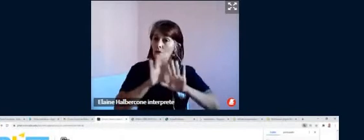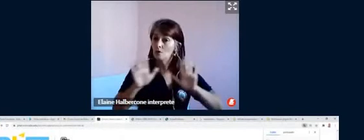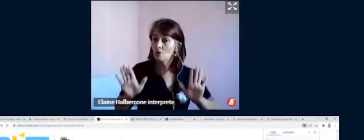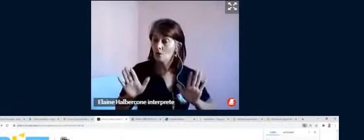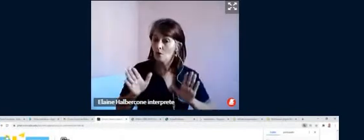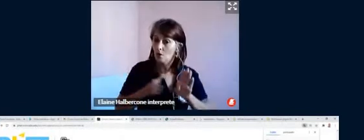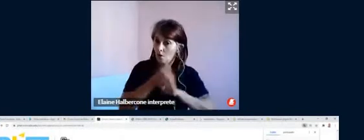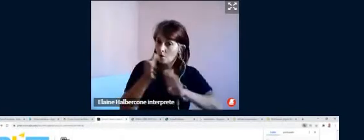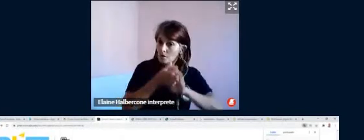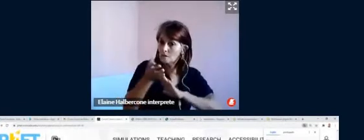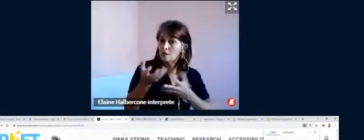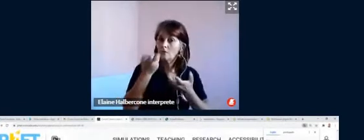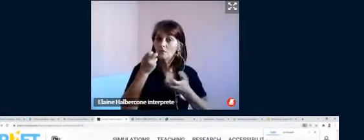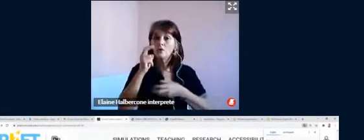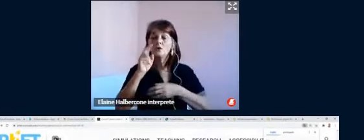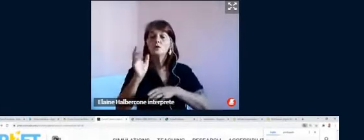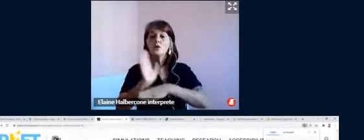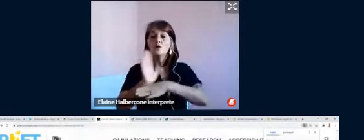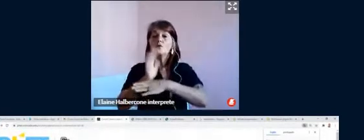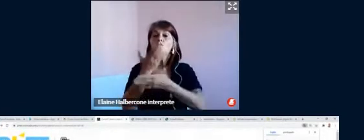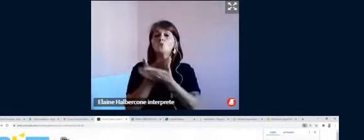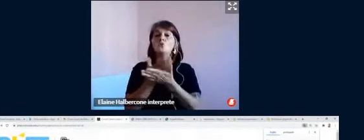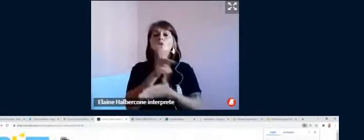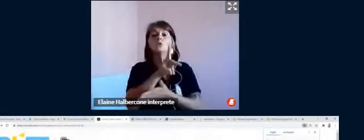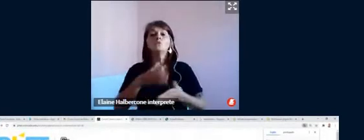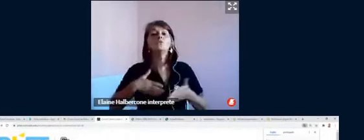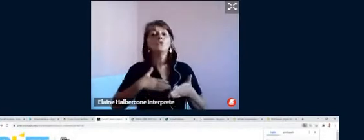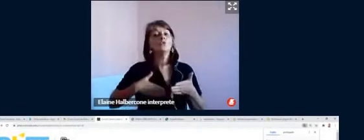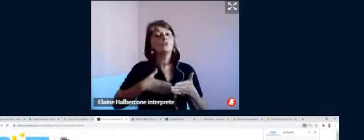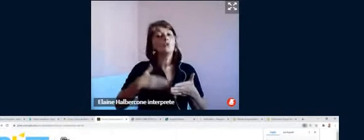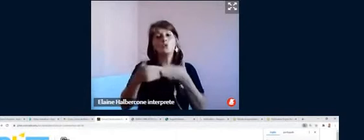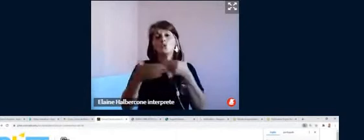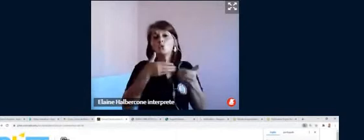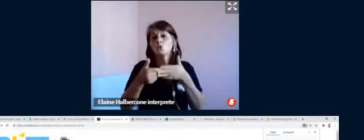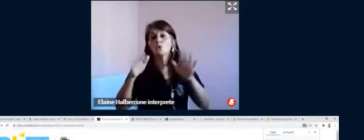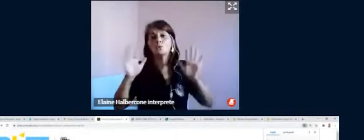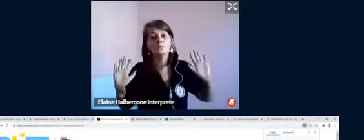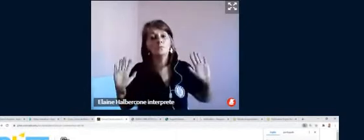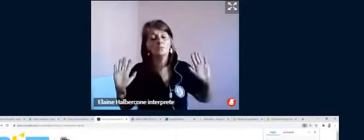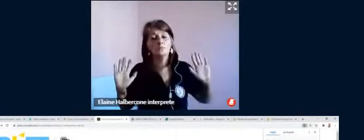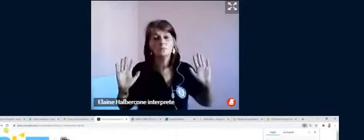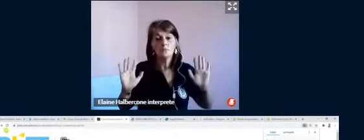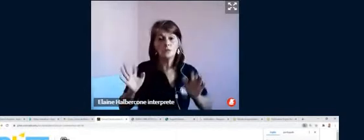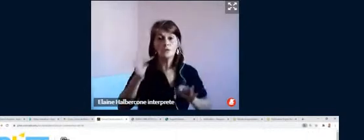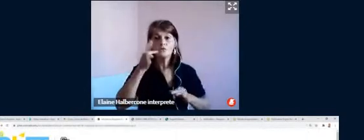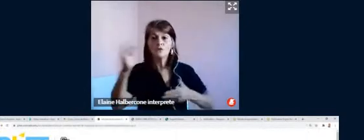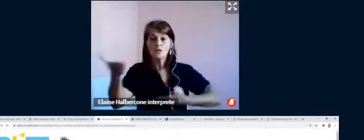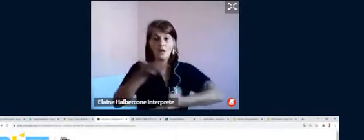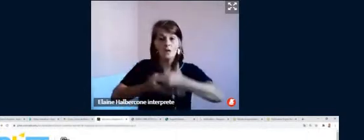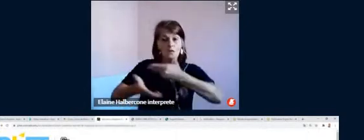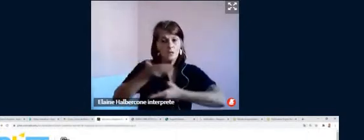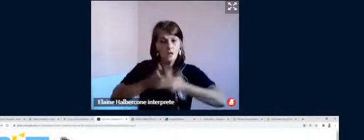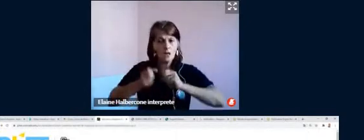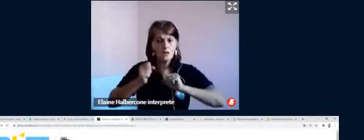quiser. Assiste a videoaula de algum professor, qualquer um. Se quiser assistir do Física Interativa, já está dada a dica. Não